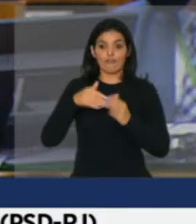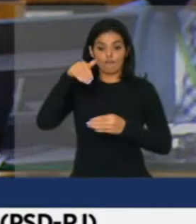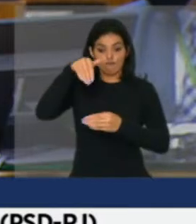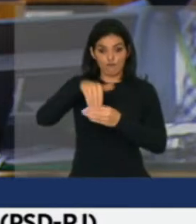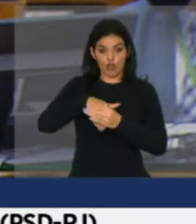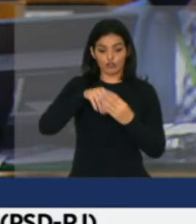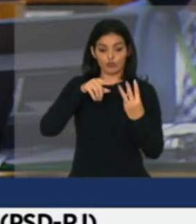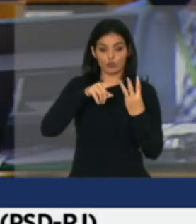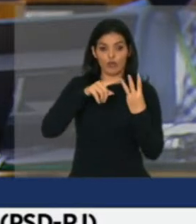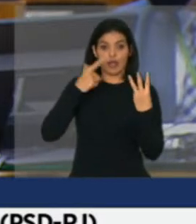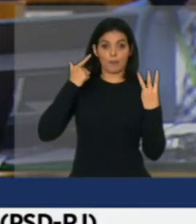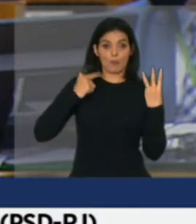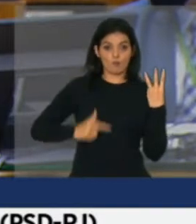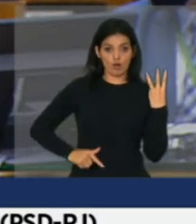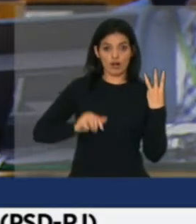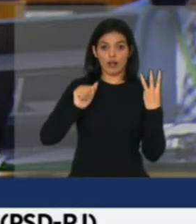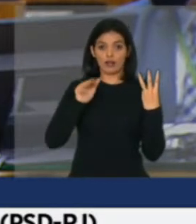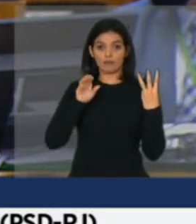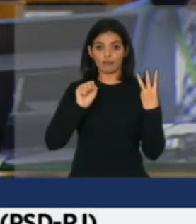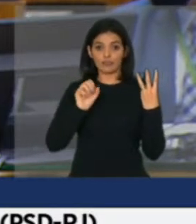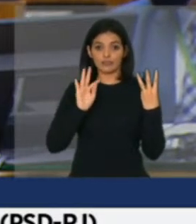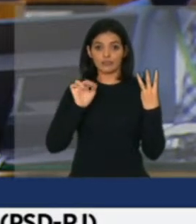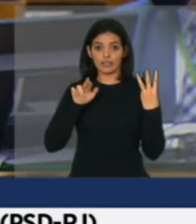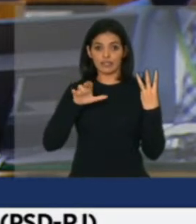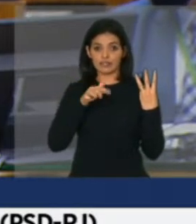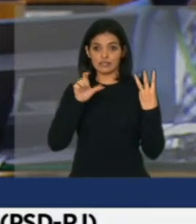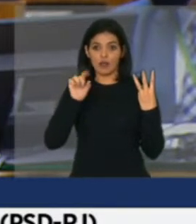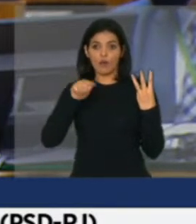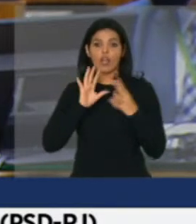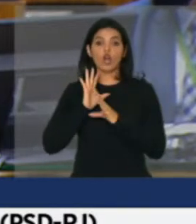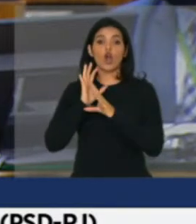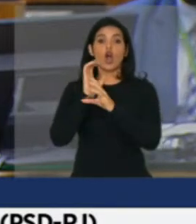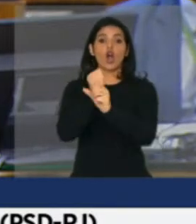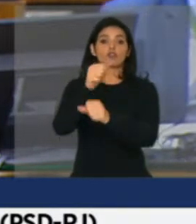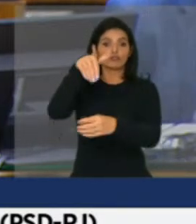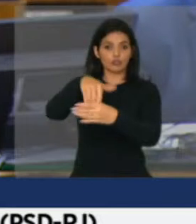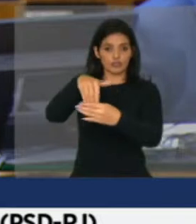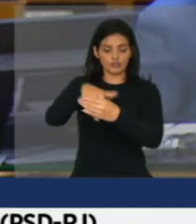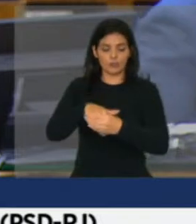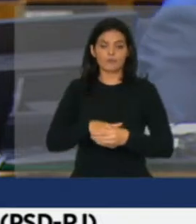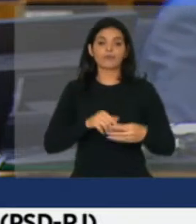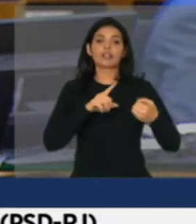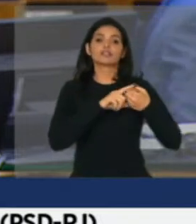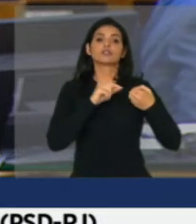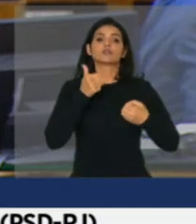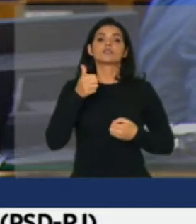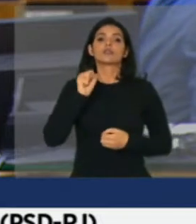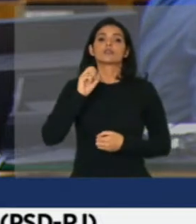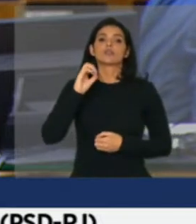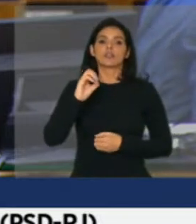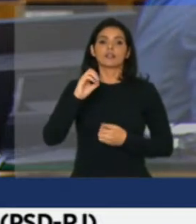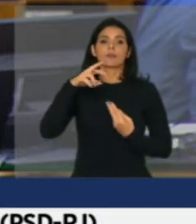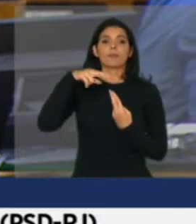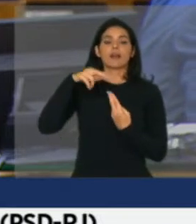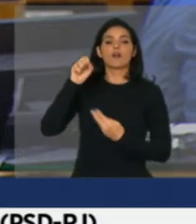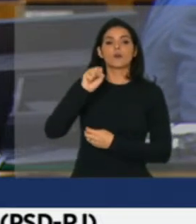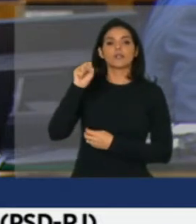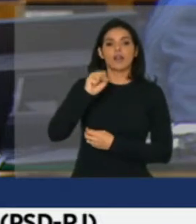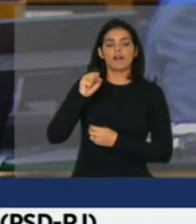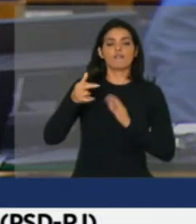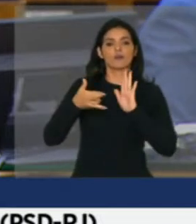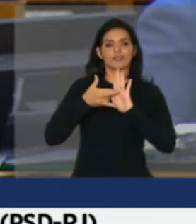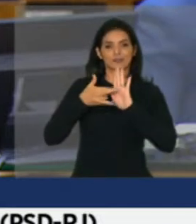conta para efeito do quórum de deliberação, nos termos do artigo 180, parágrafo 8º do Regimento